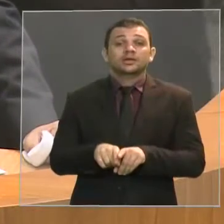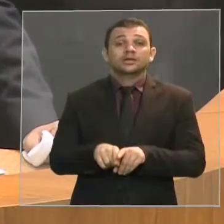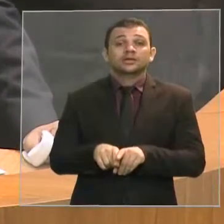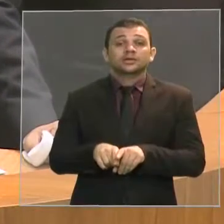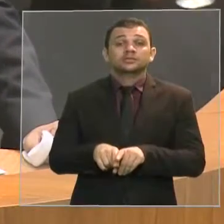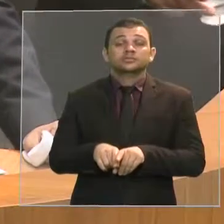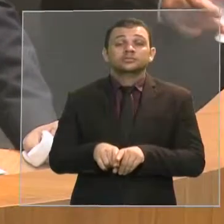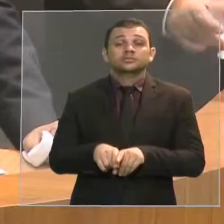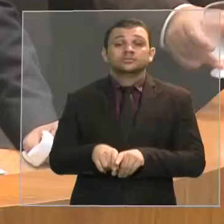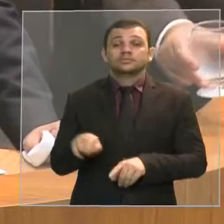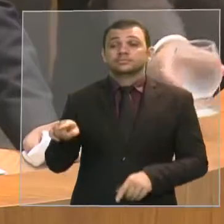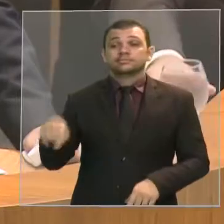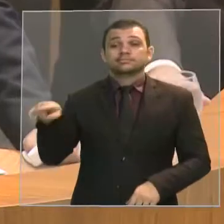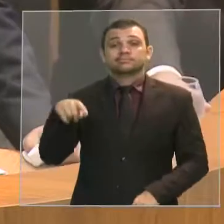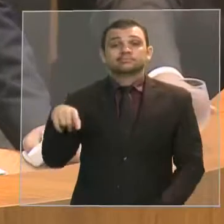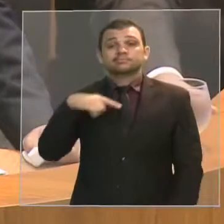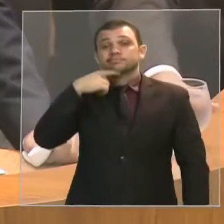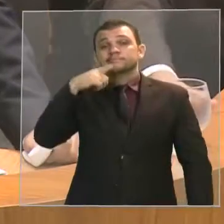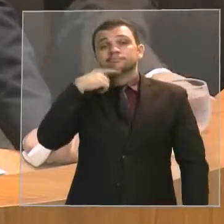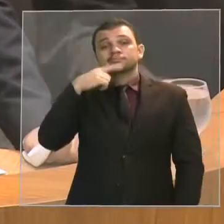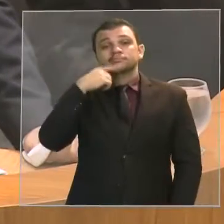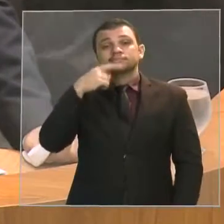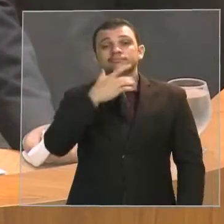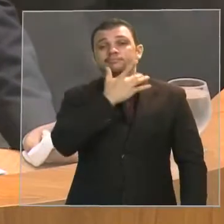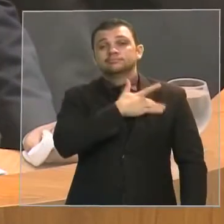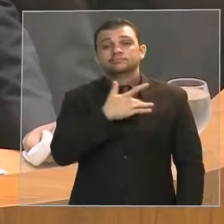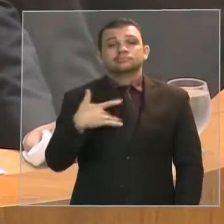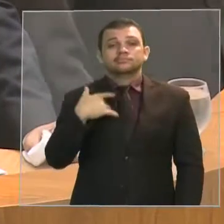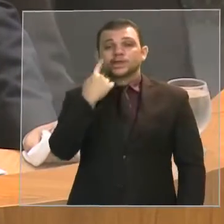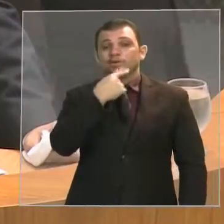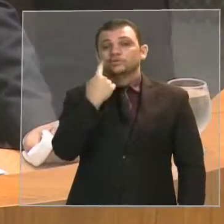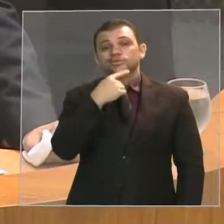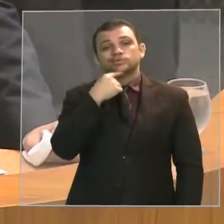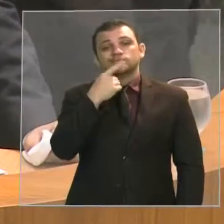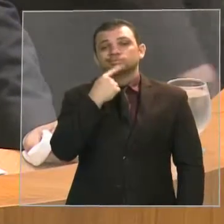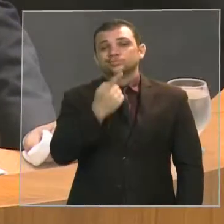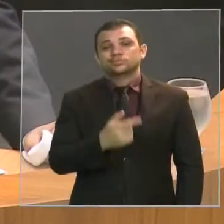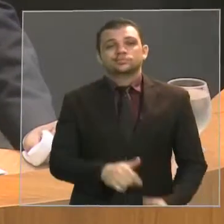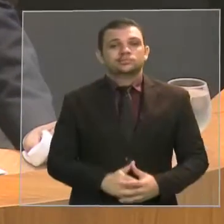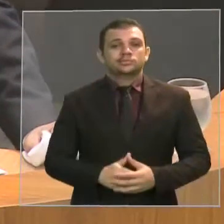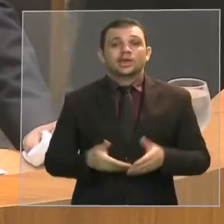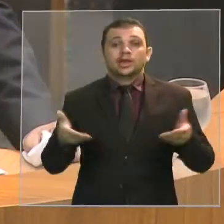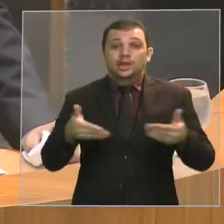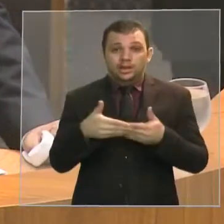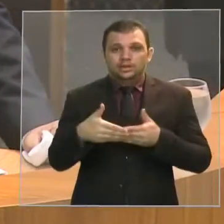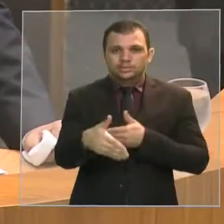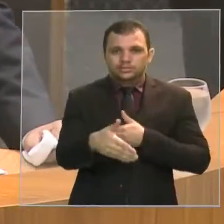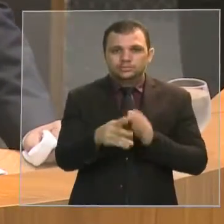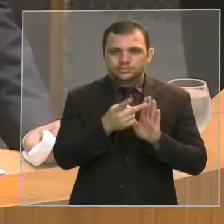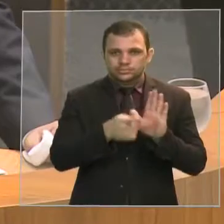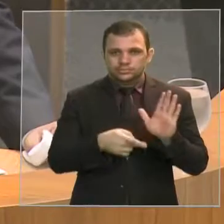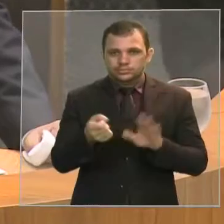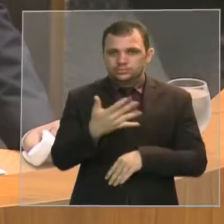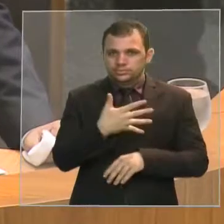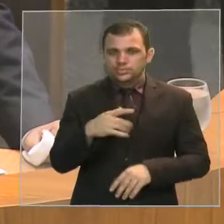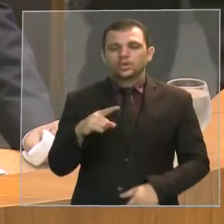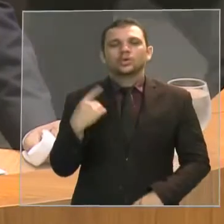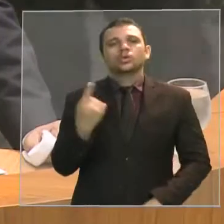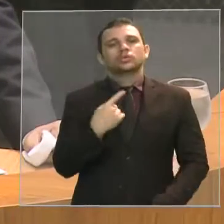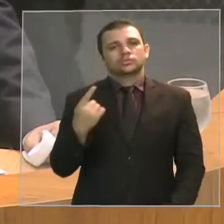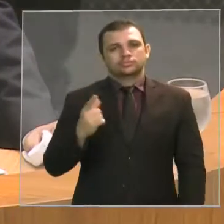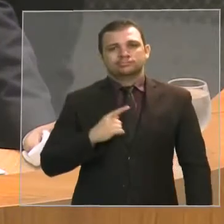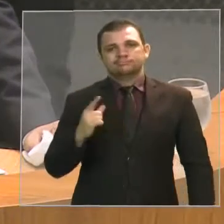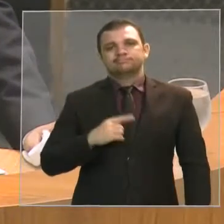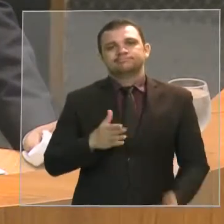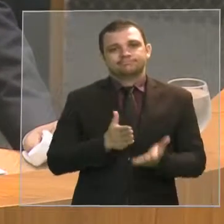adequadas bucal a partir de agora com esse projeto a gente tem um caminho para